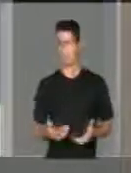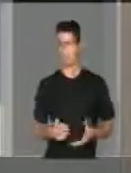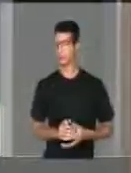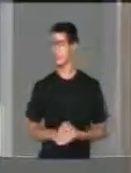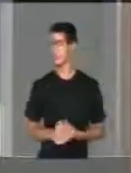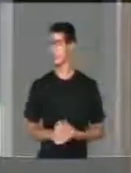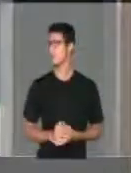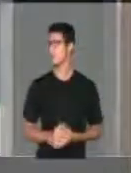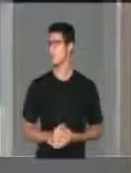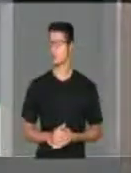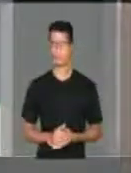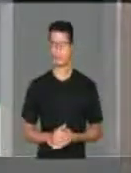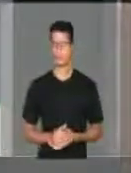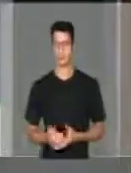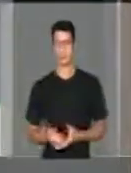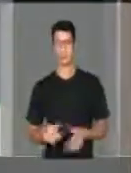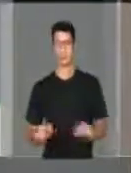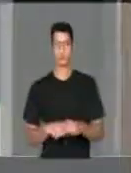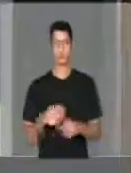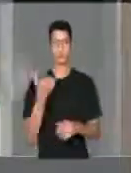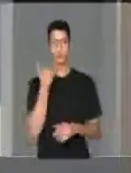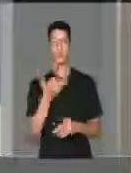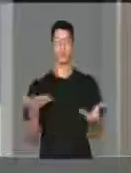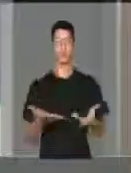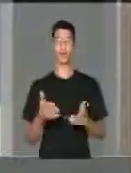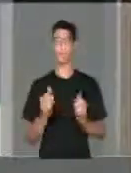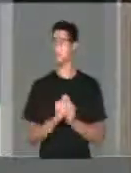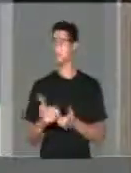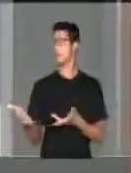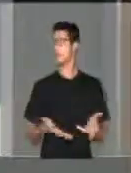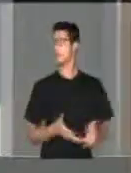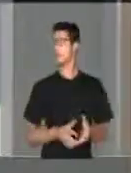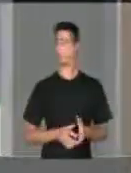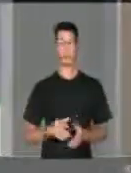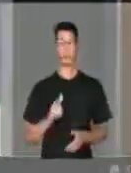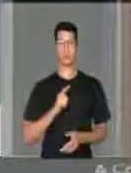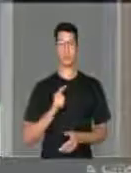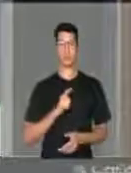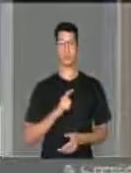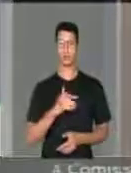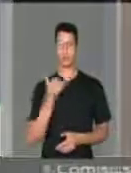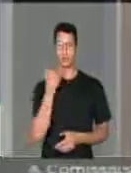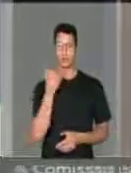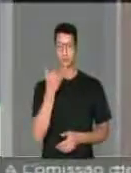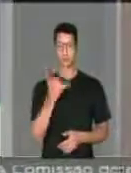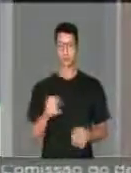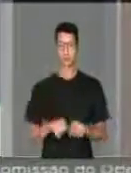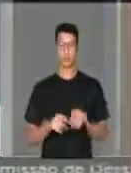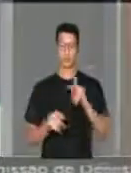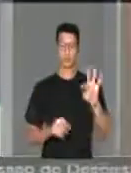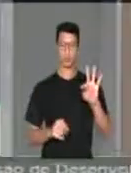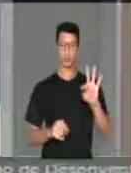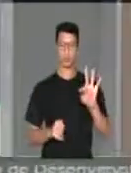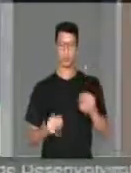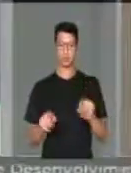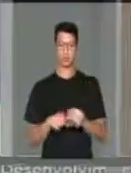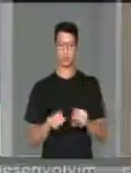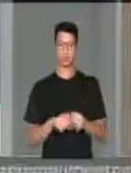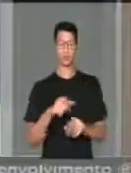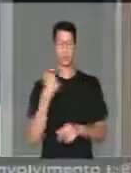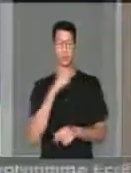ele sentou, fez jantar, falou no telefone, conversou, combinou. Não é o Partido dos Trabalhadores,